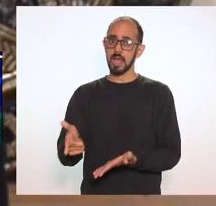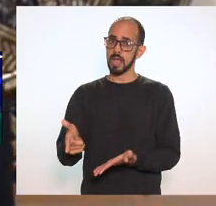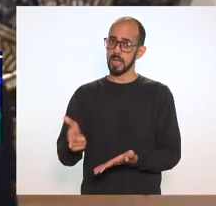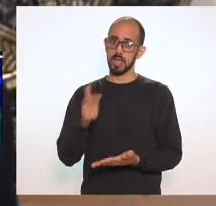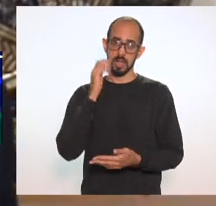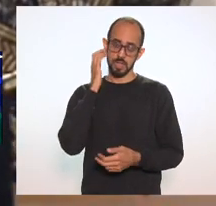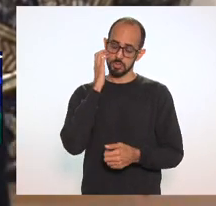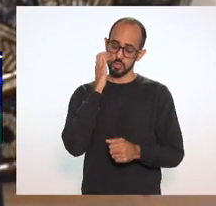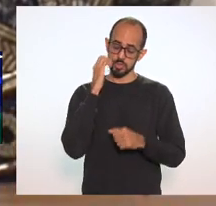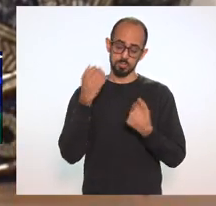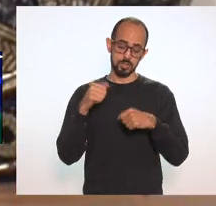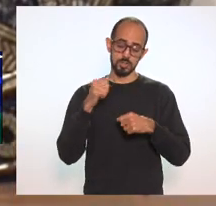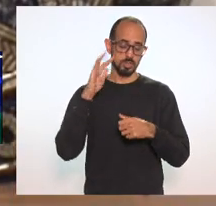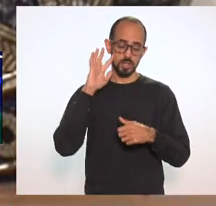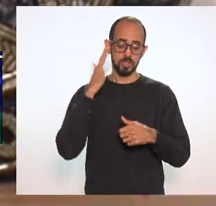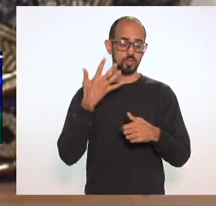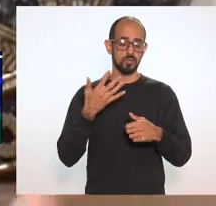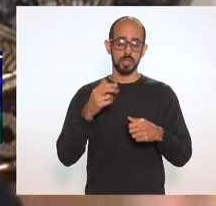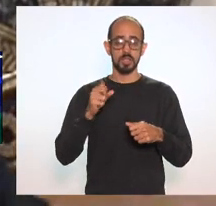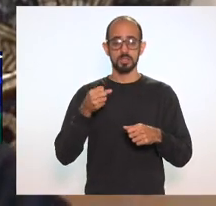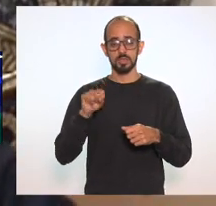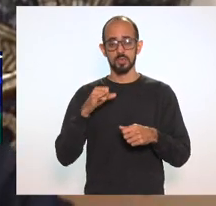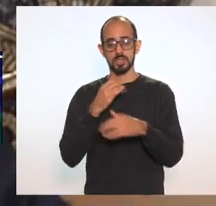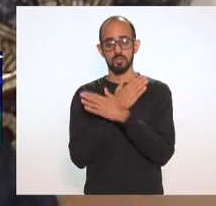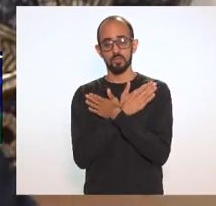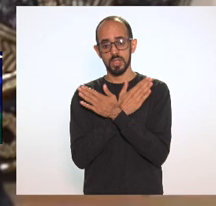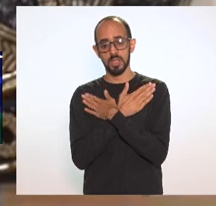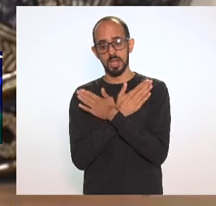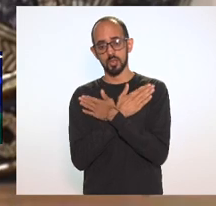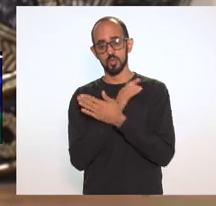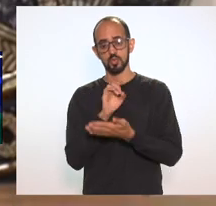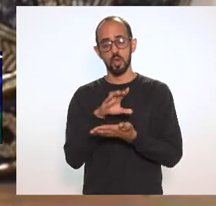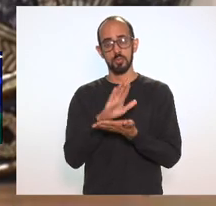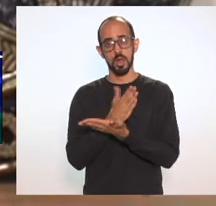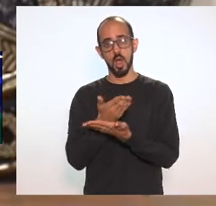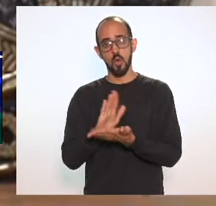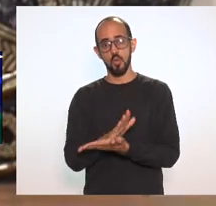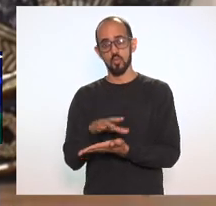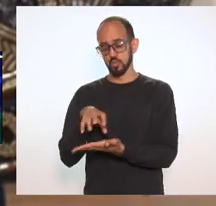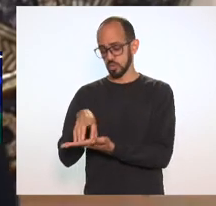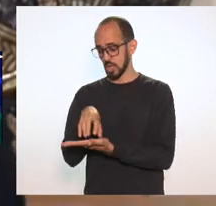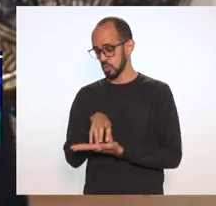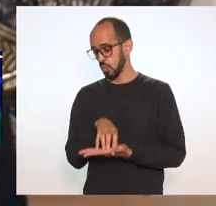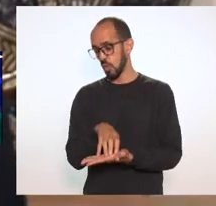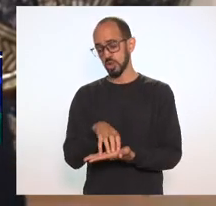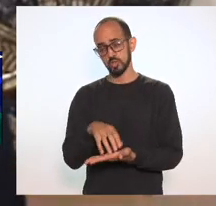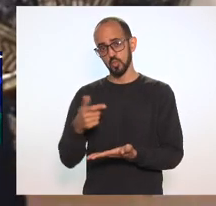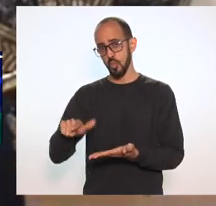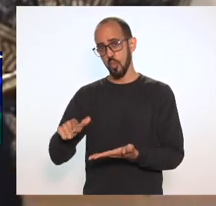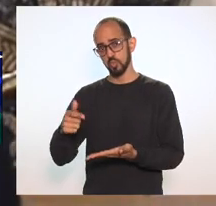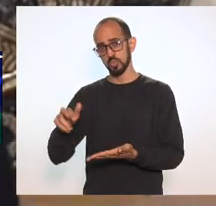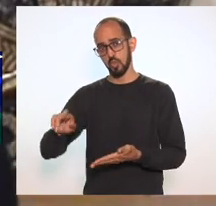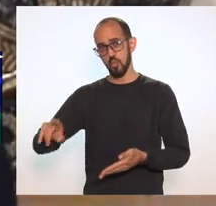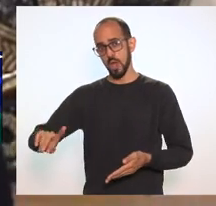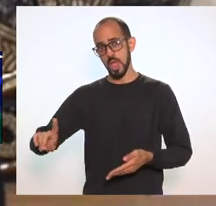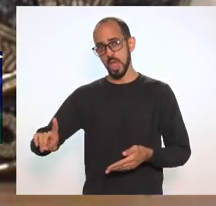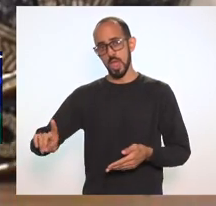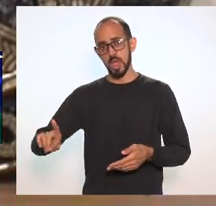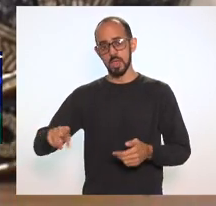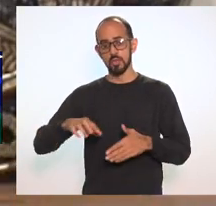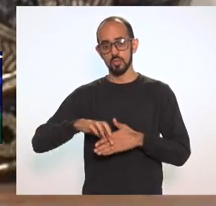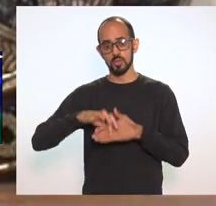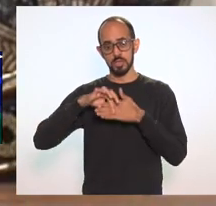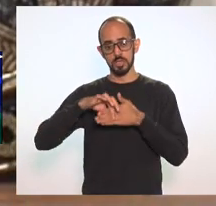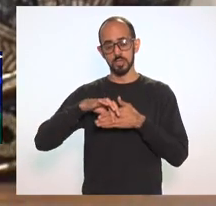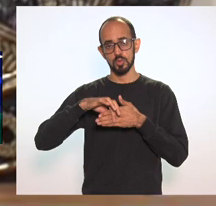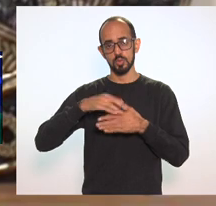resolver esse vai ser feriado só para determinadas categorias e outra não isso como o líder